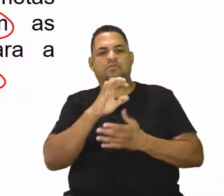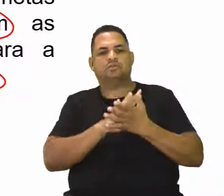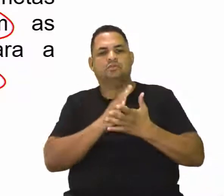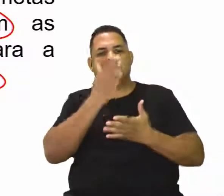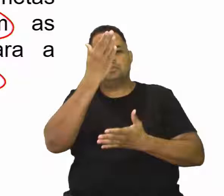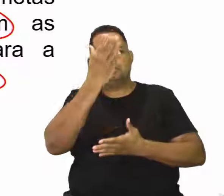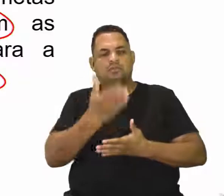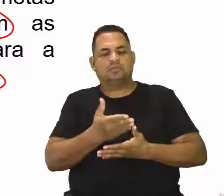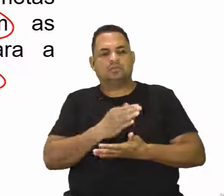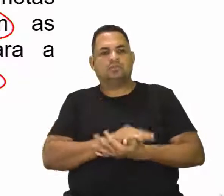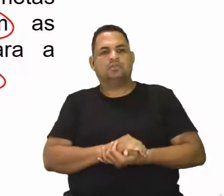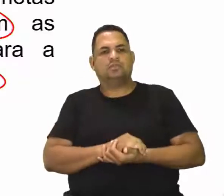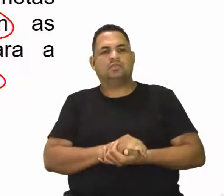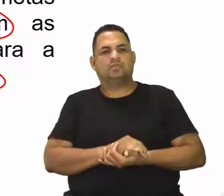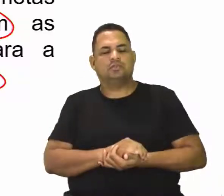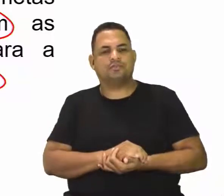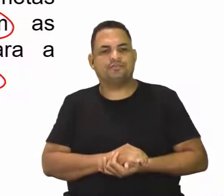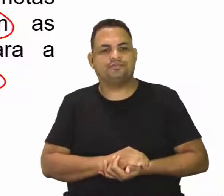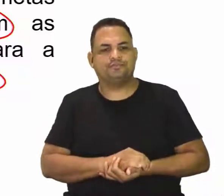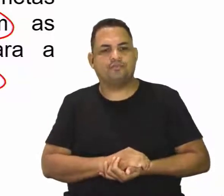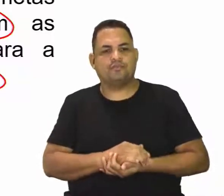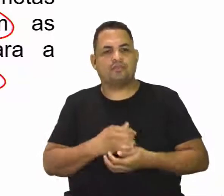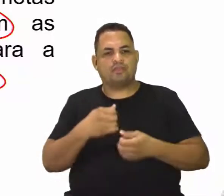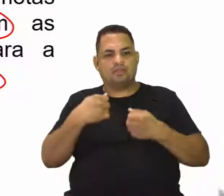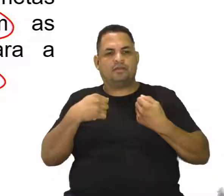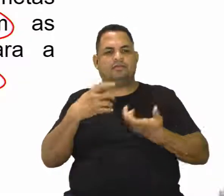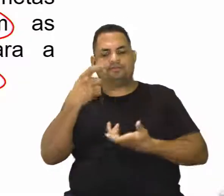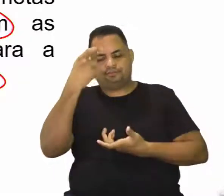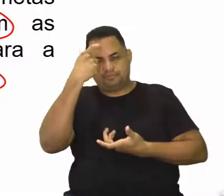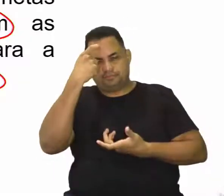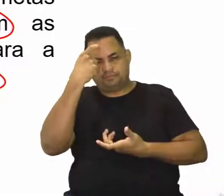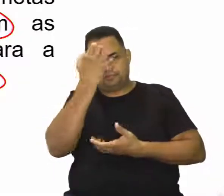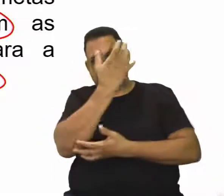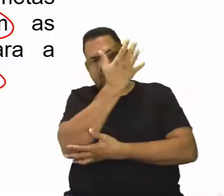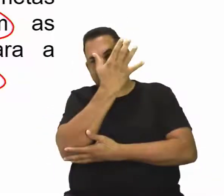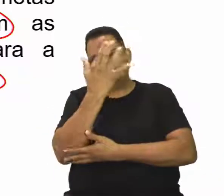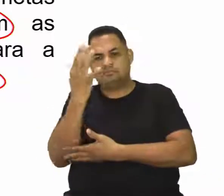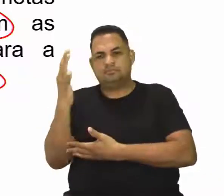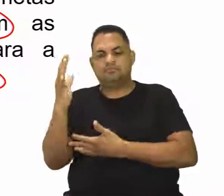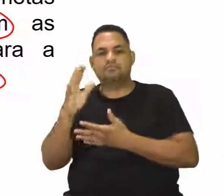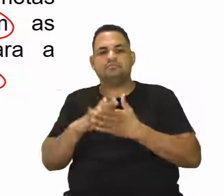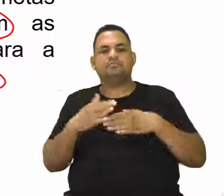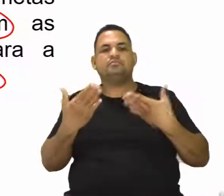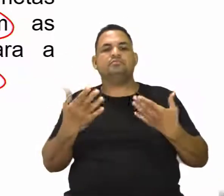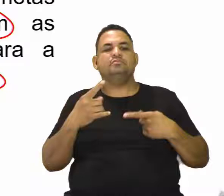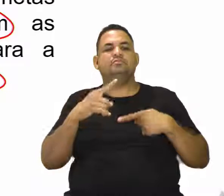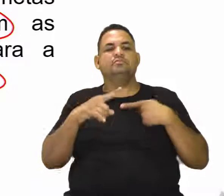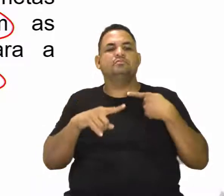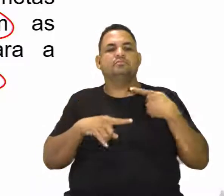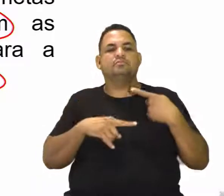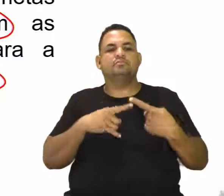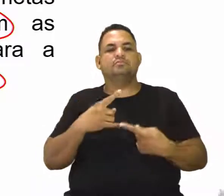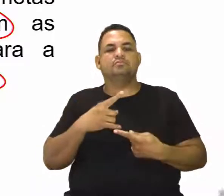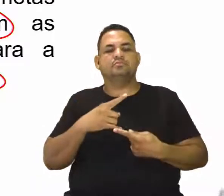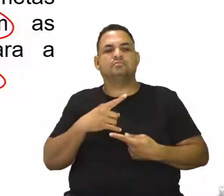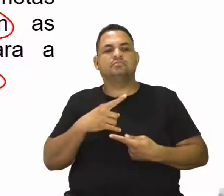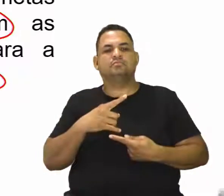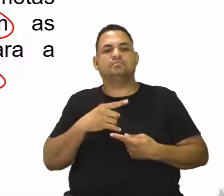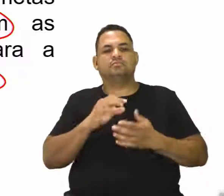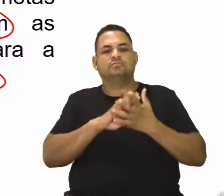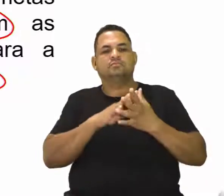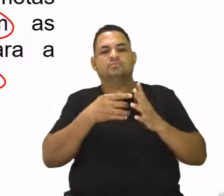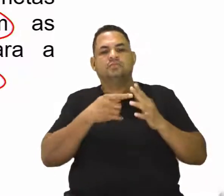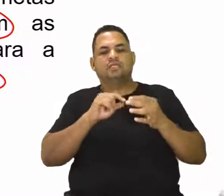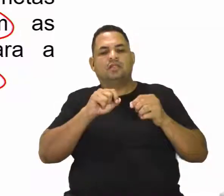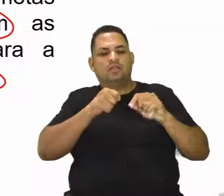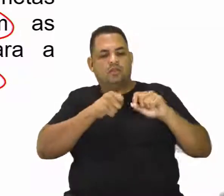Cravou aqui, ou seja, é preciso ter a consciência ambiental. Aí com o tempo esses